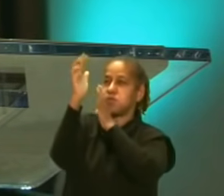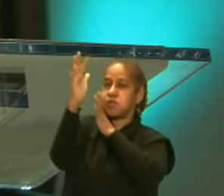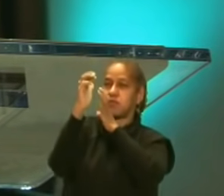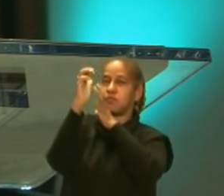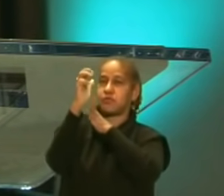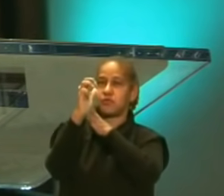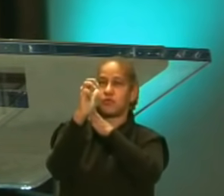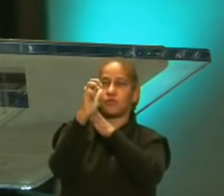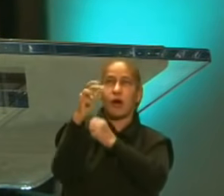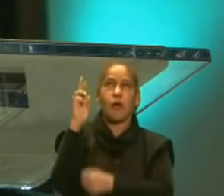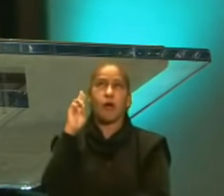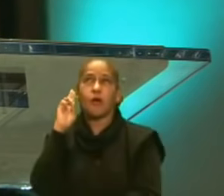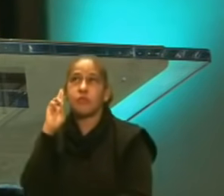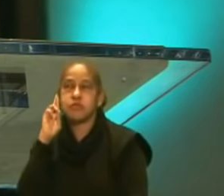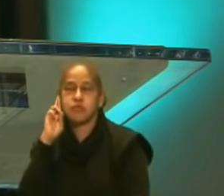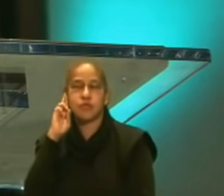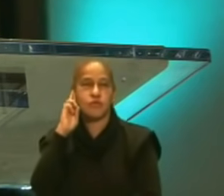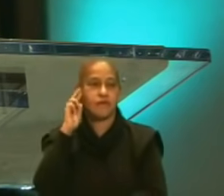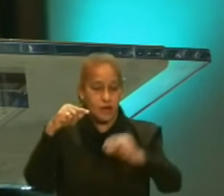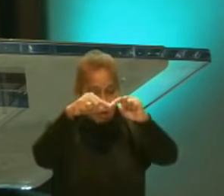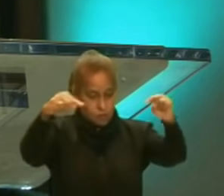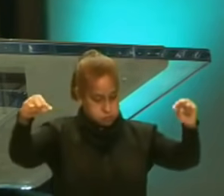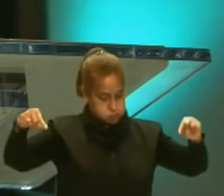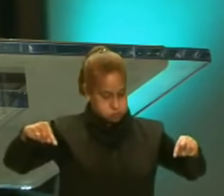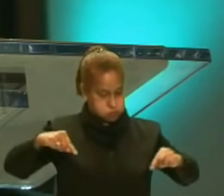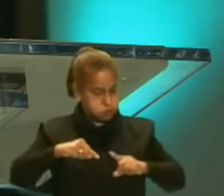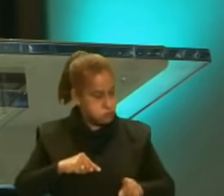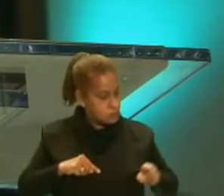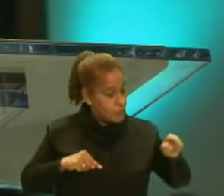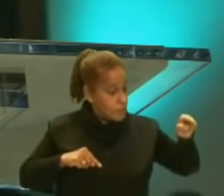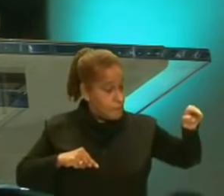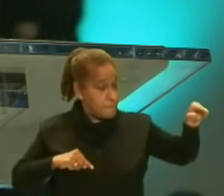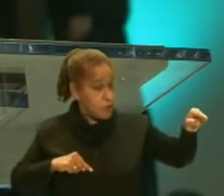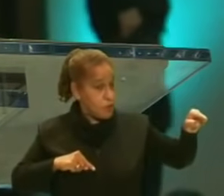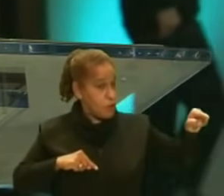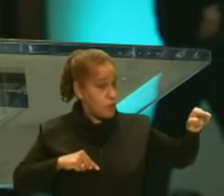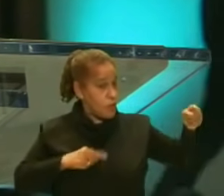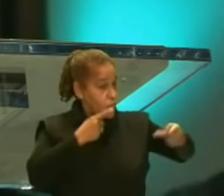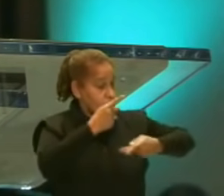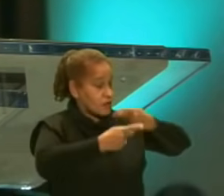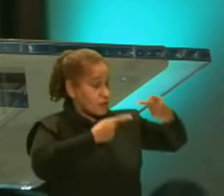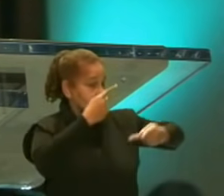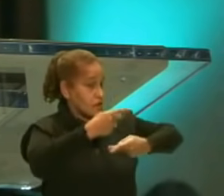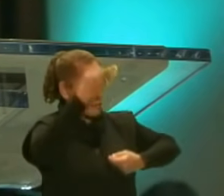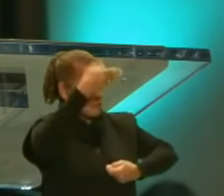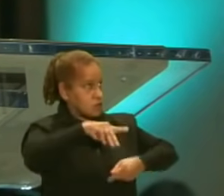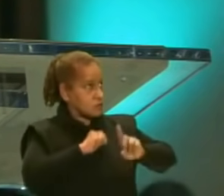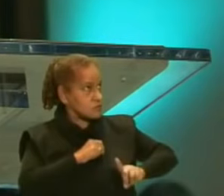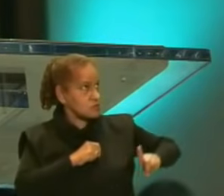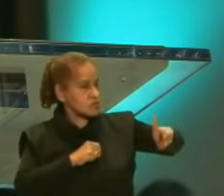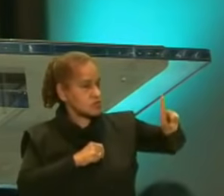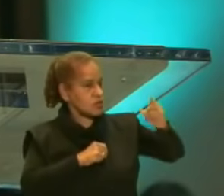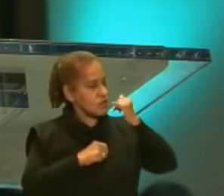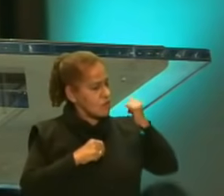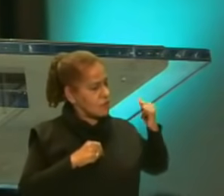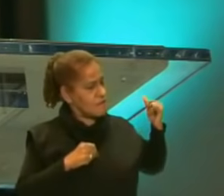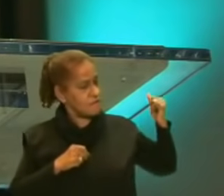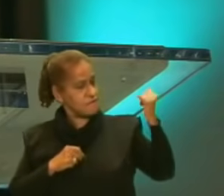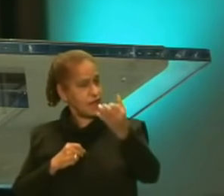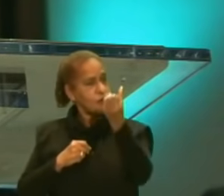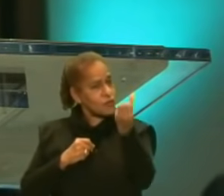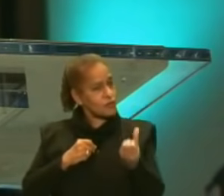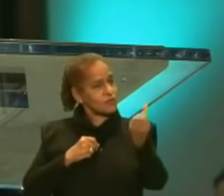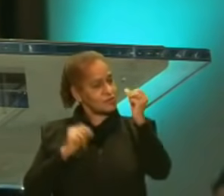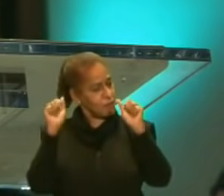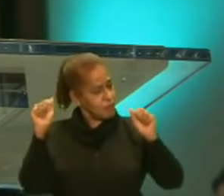uma voz que vinha das pontas do altar de ouro que está diante de Deus. E ela disse ao sexto anjo